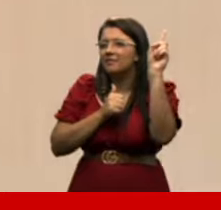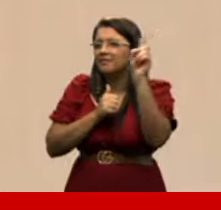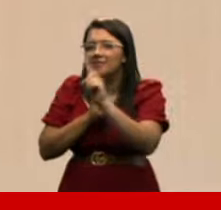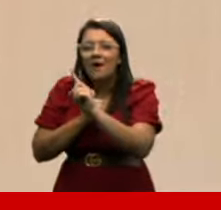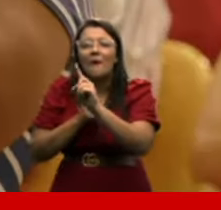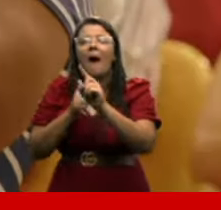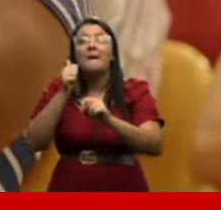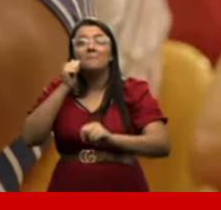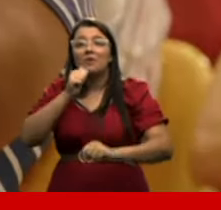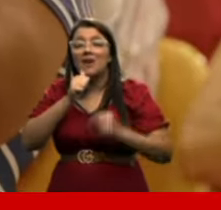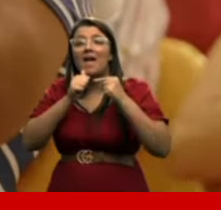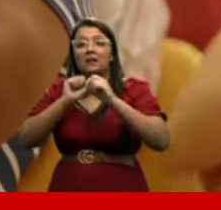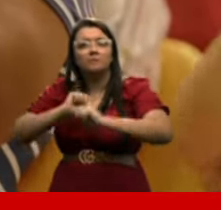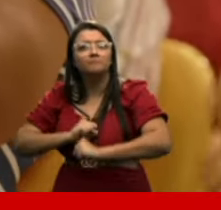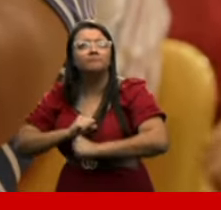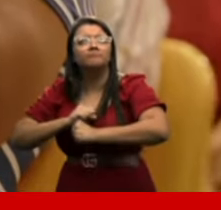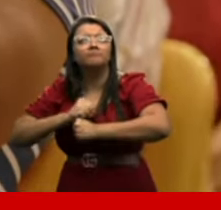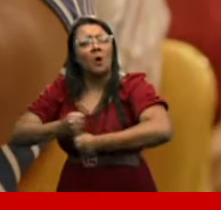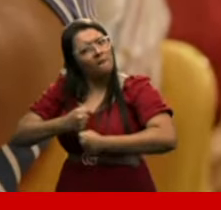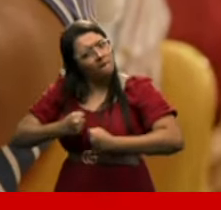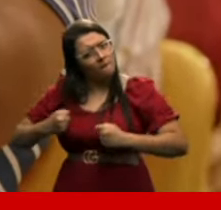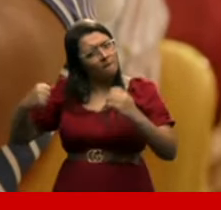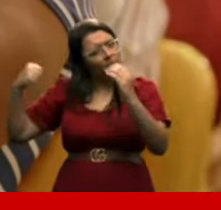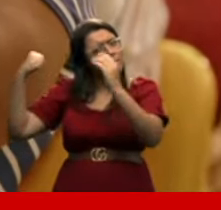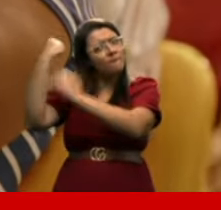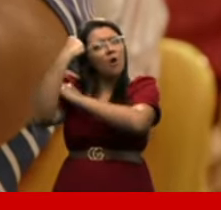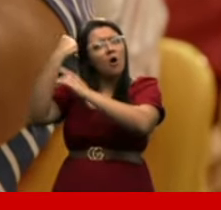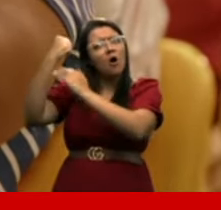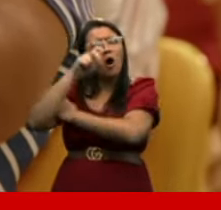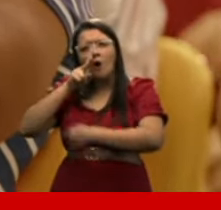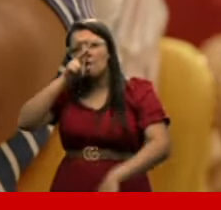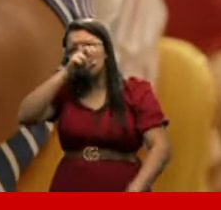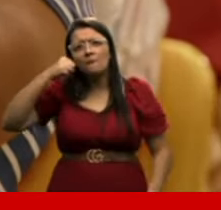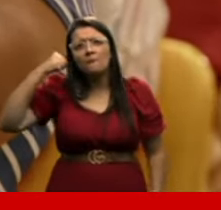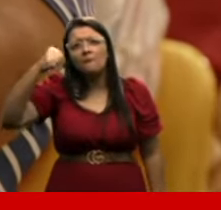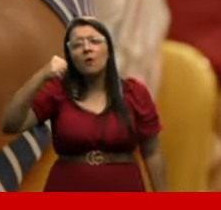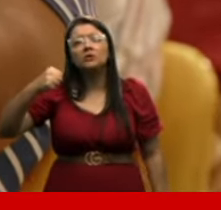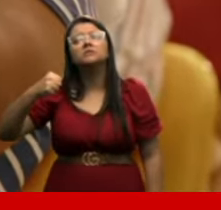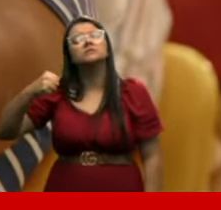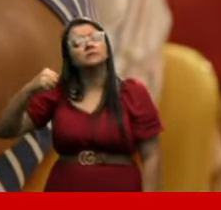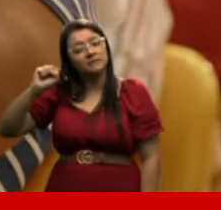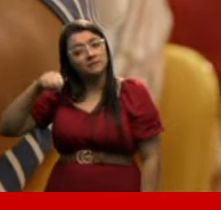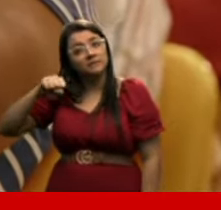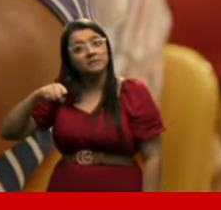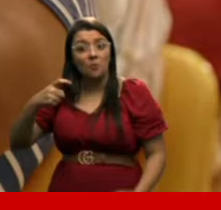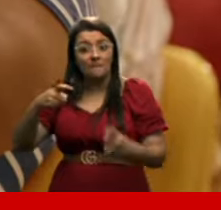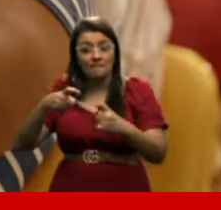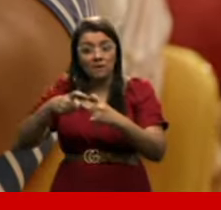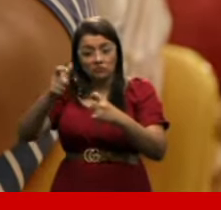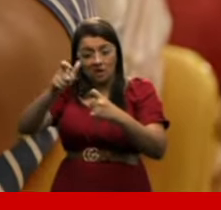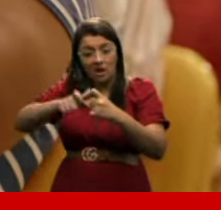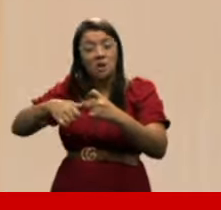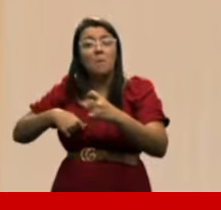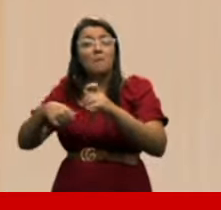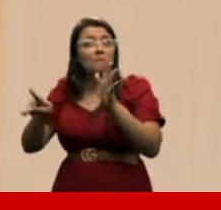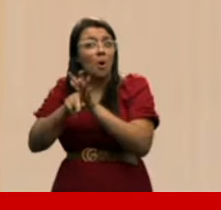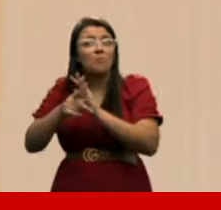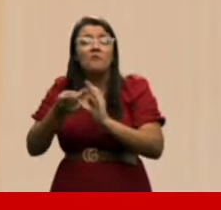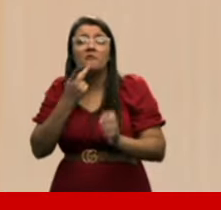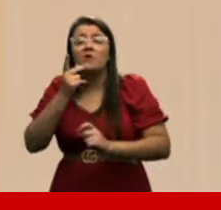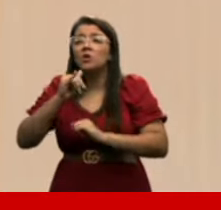muita coisa que o homem não aguenta. Isso é dito por um médico,